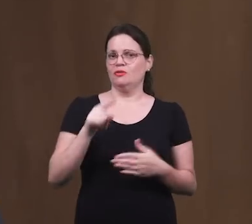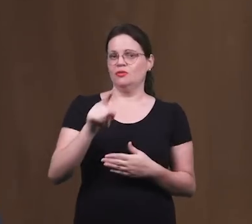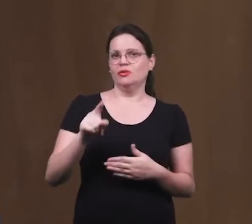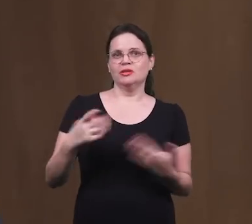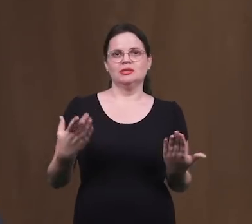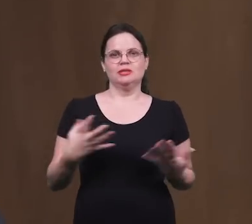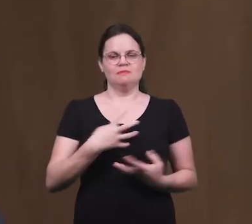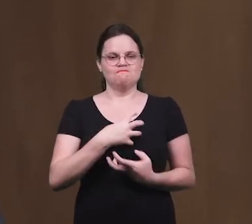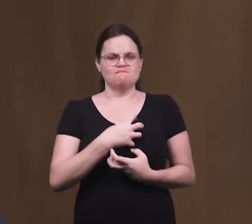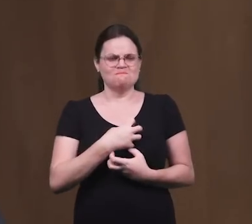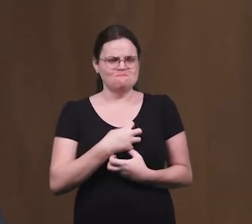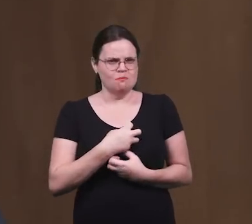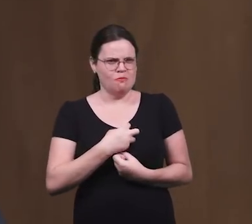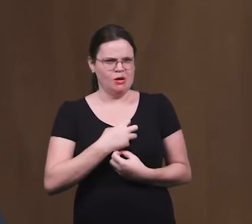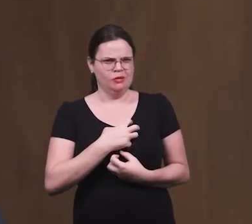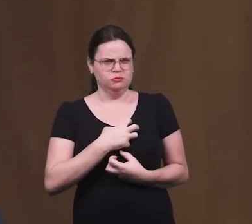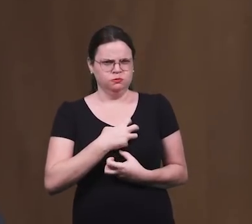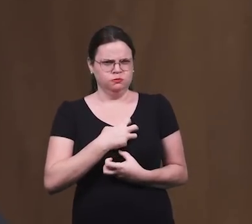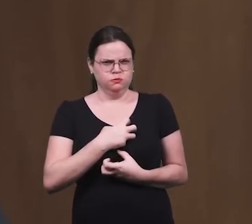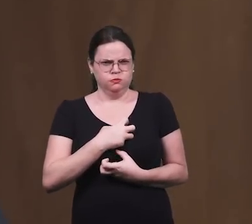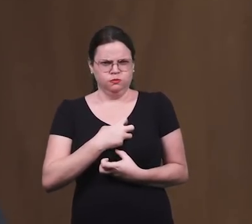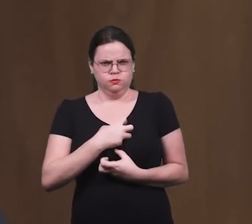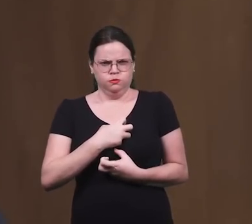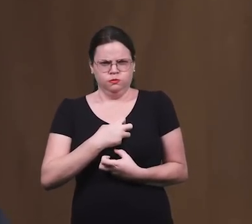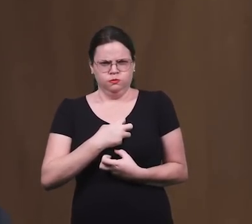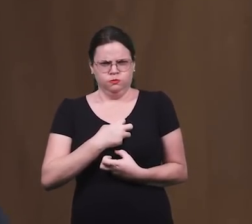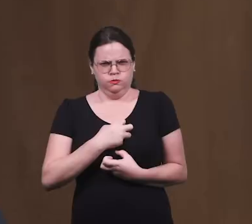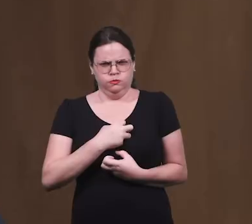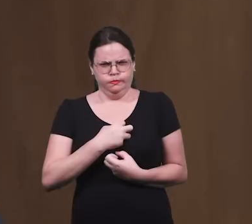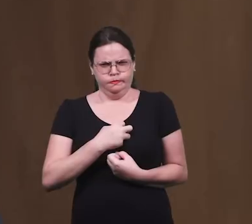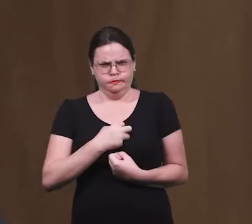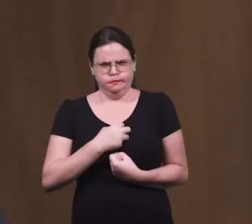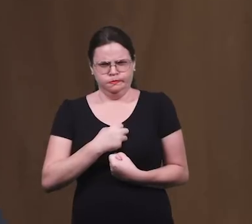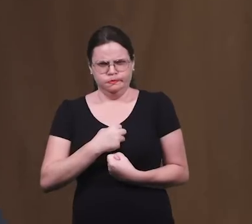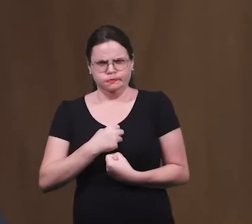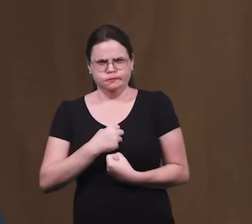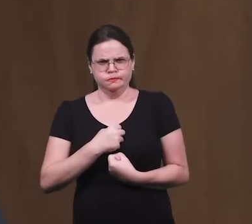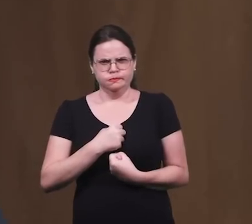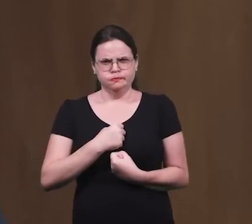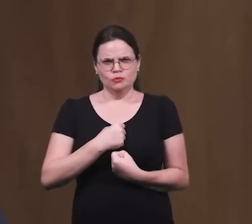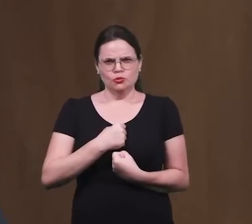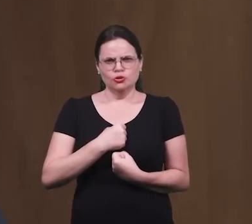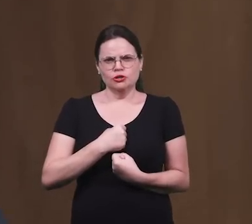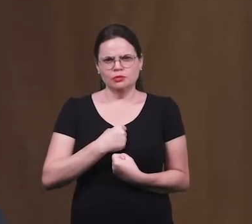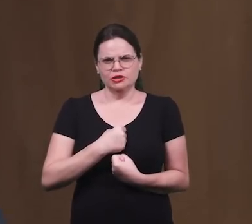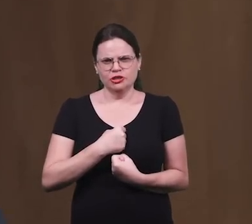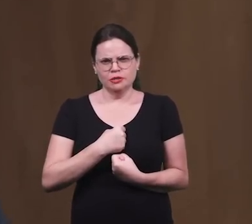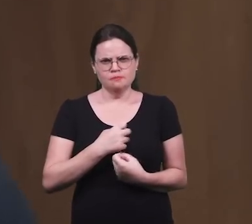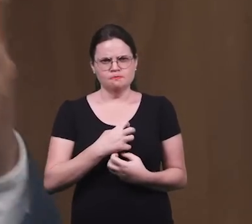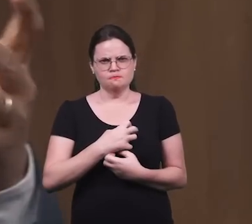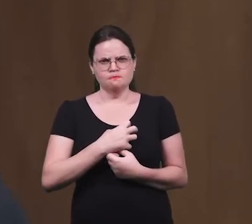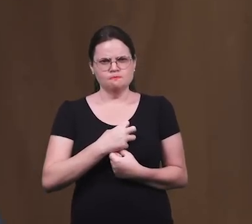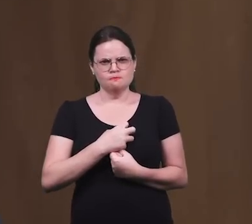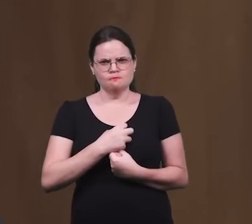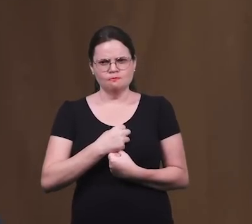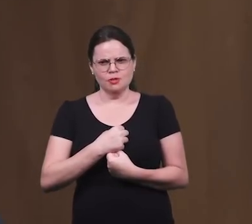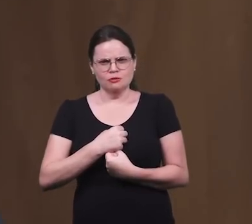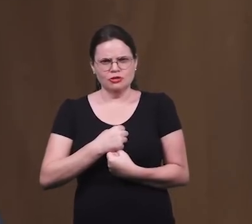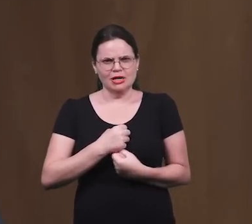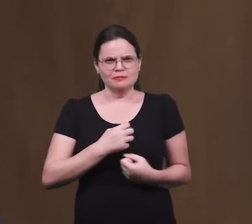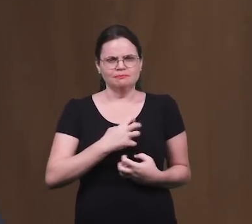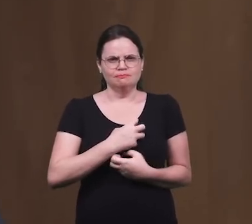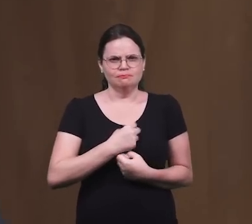nutre aquela mágoa, você mantém aquele sentimento, como que você vai ser perdoado pelo